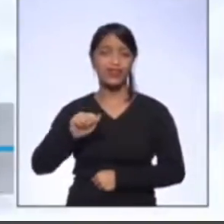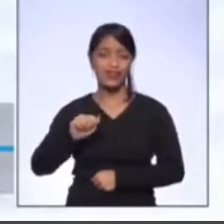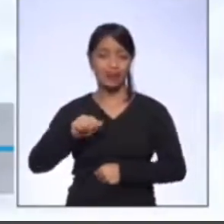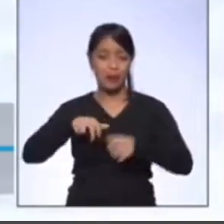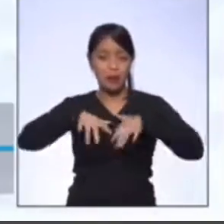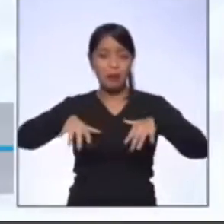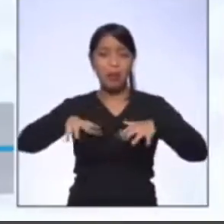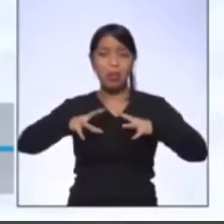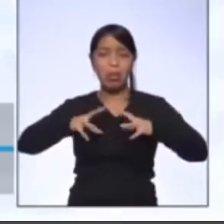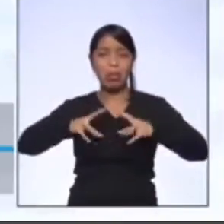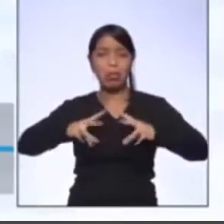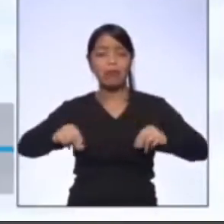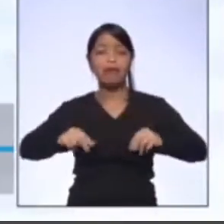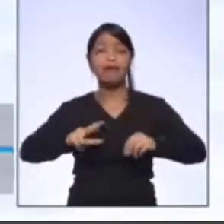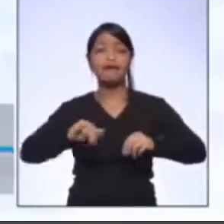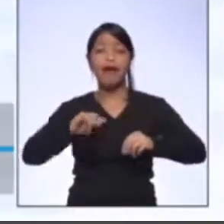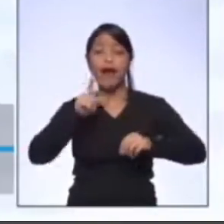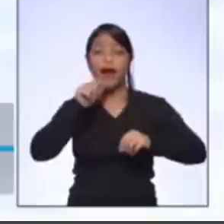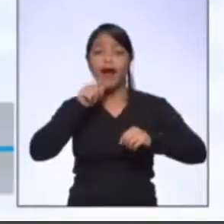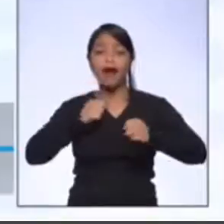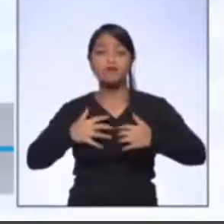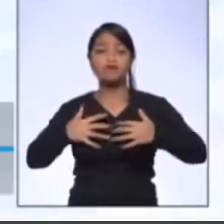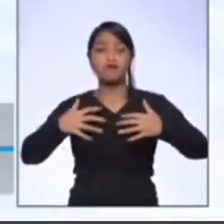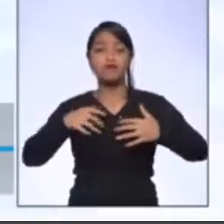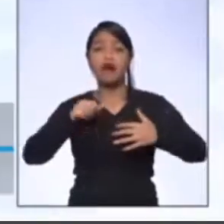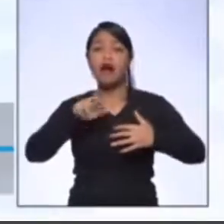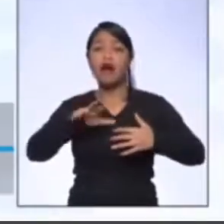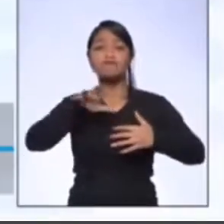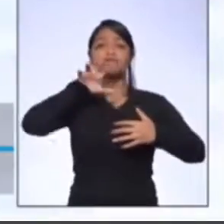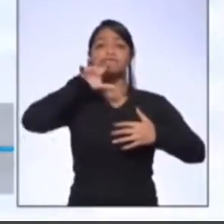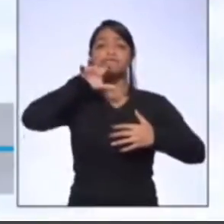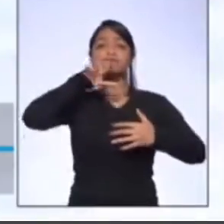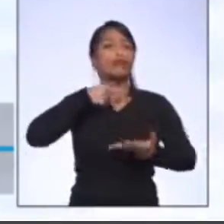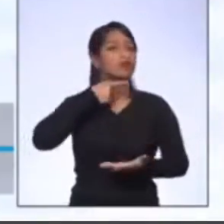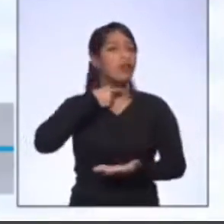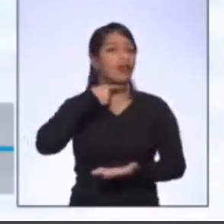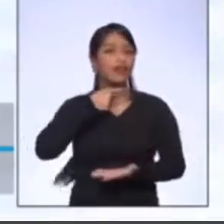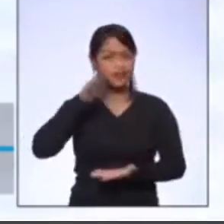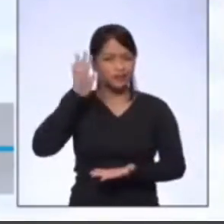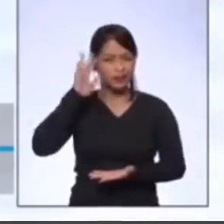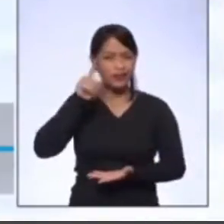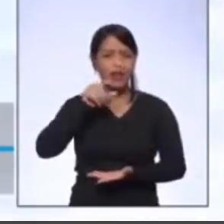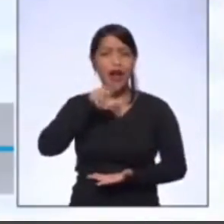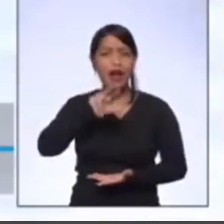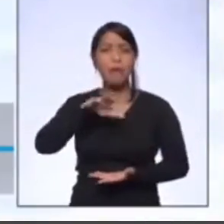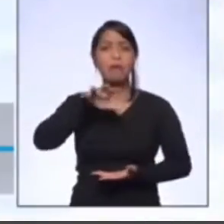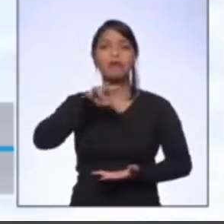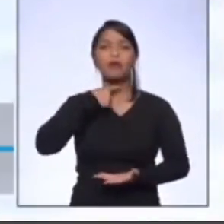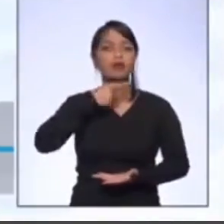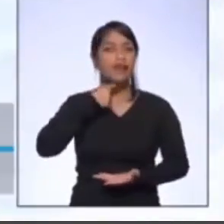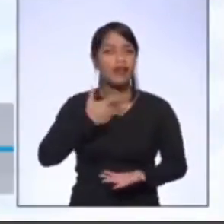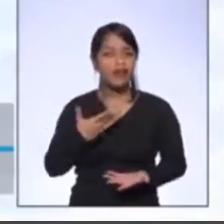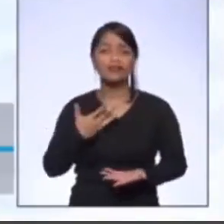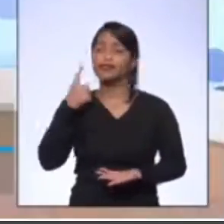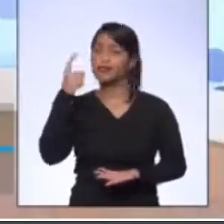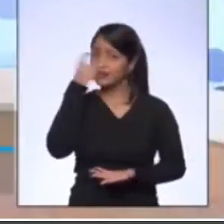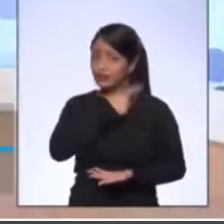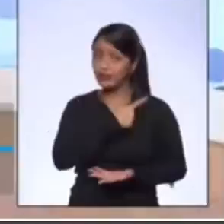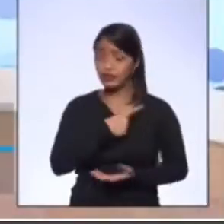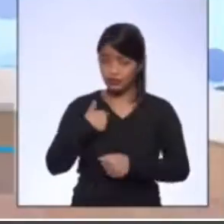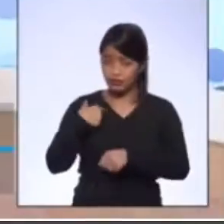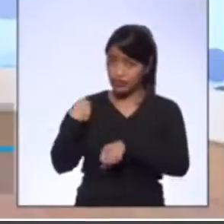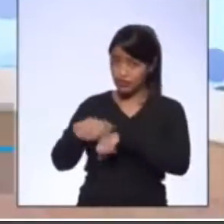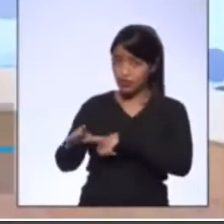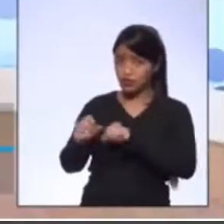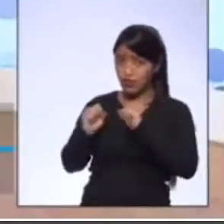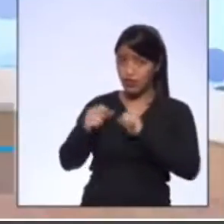e você não consegue respirar já pensou se puxar o ar e mesmo assim não consegui respirar é complicado né posso dar uma dica professora